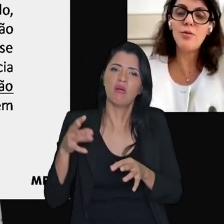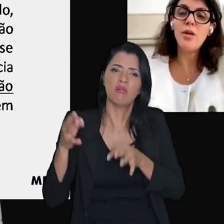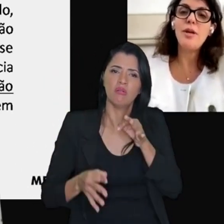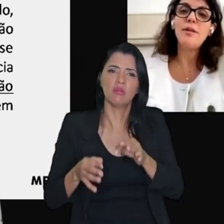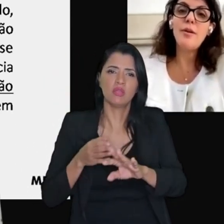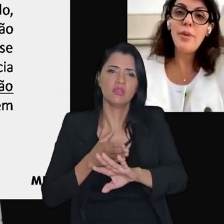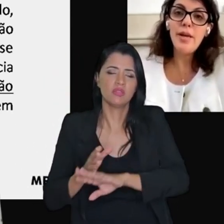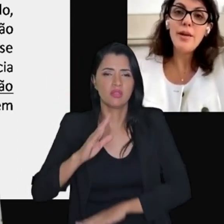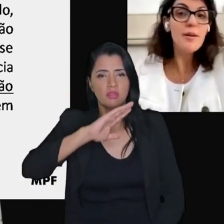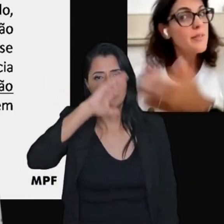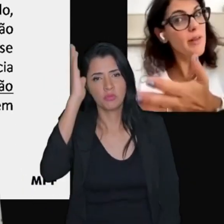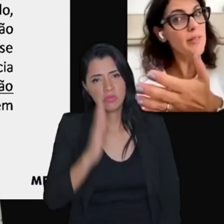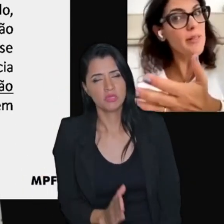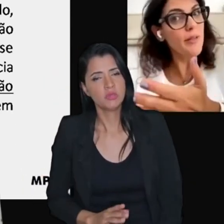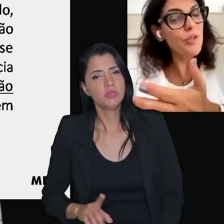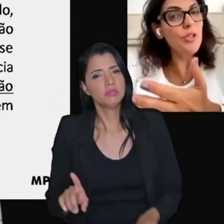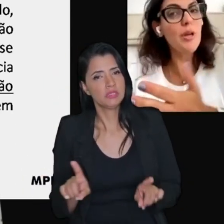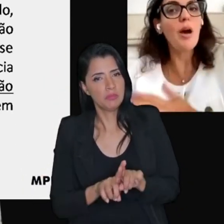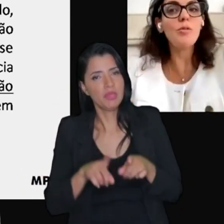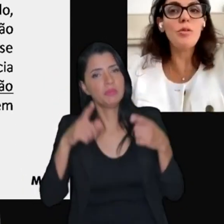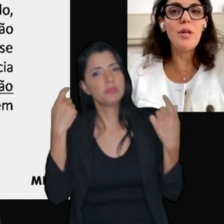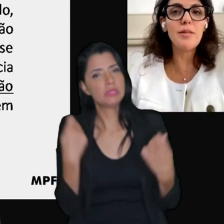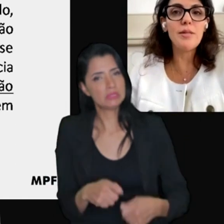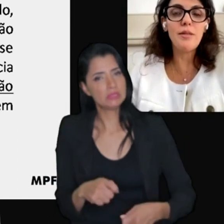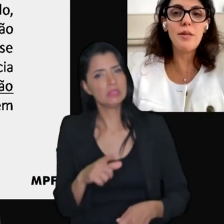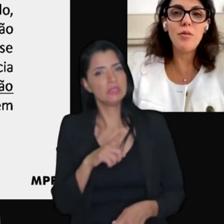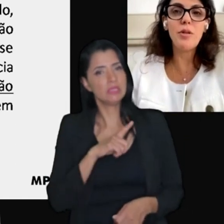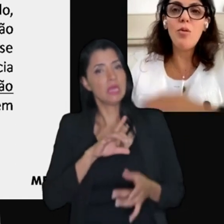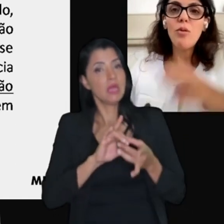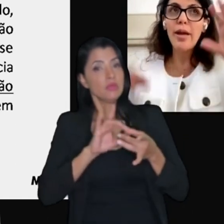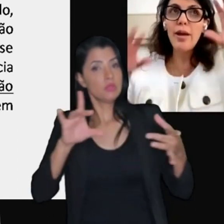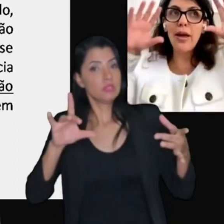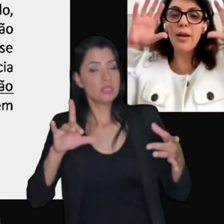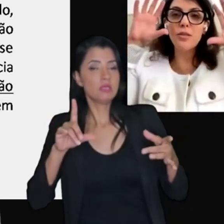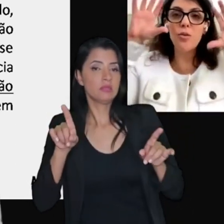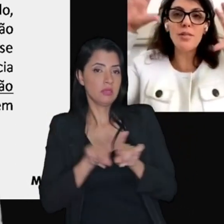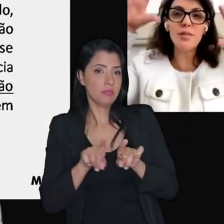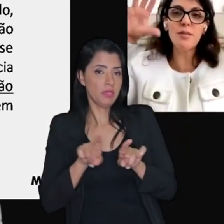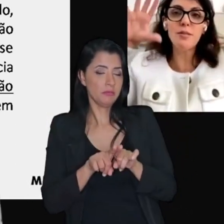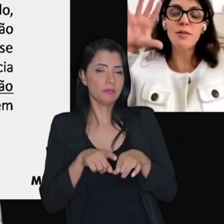no Brasil também sem necessidade de autoridade central. Então,